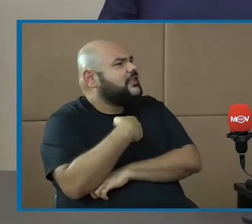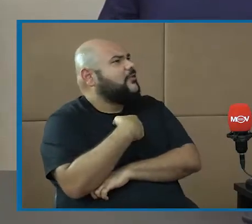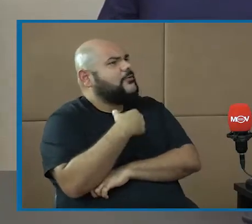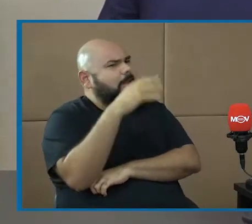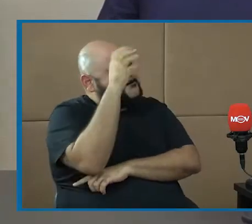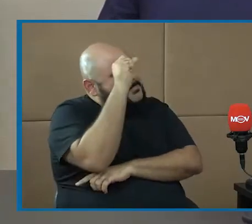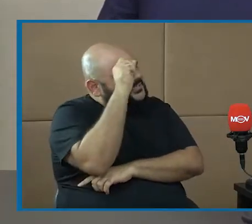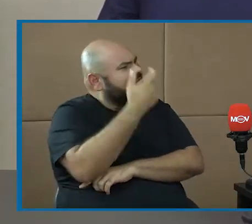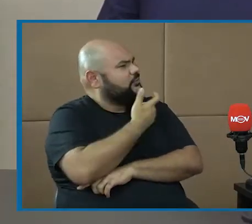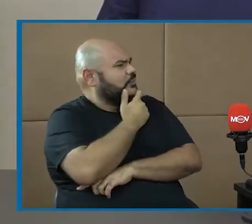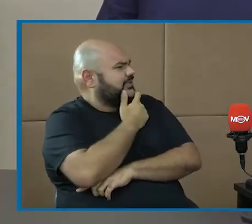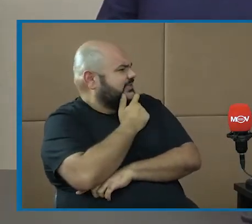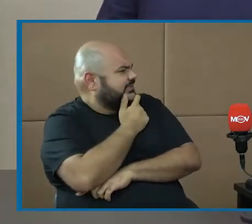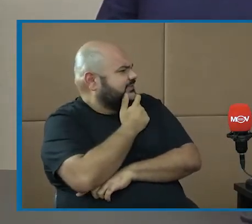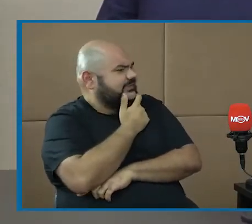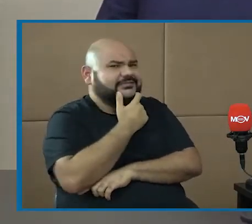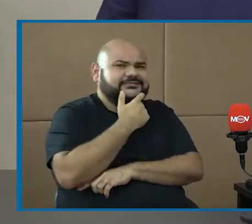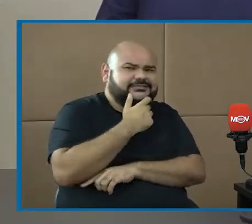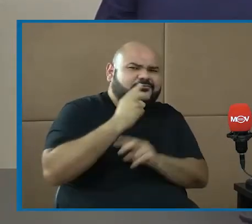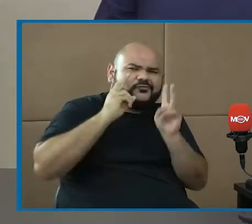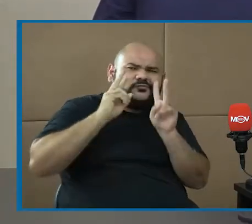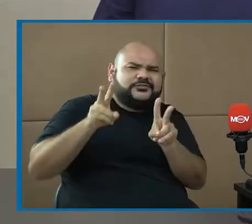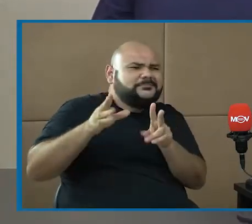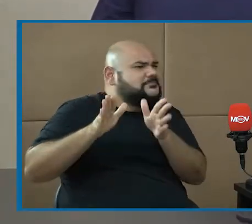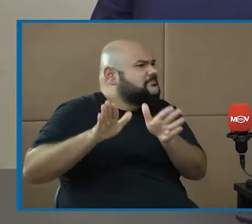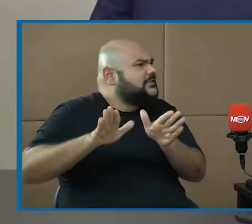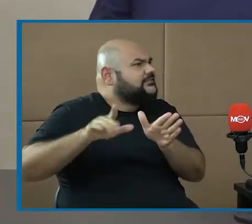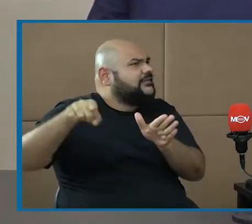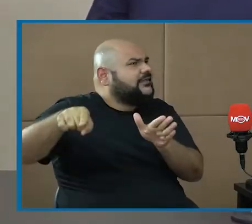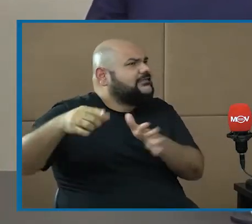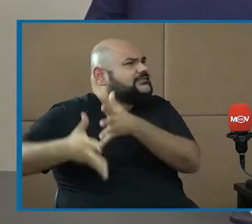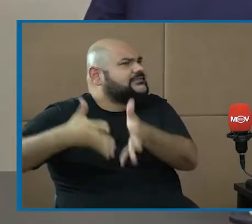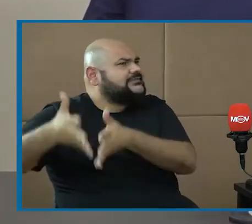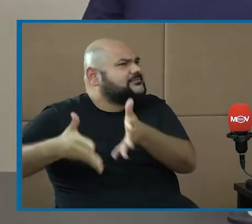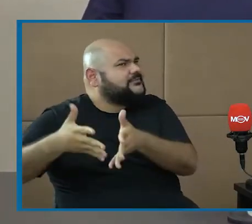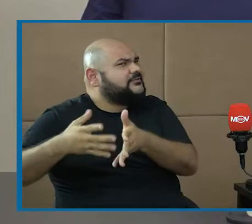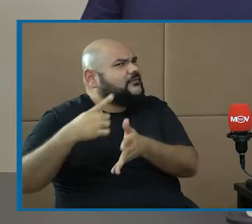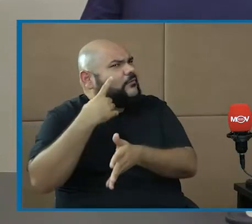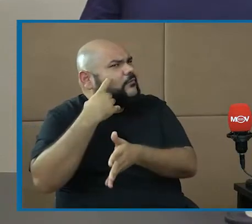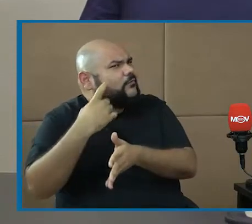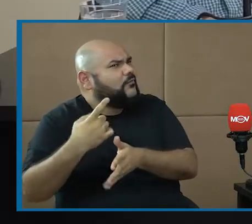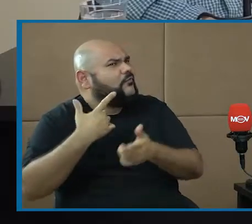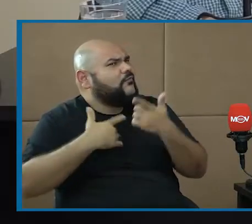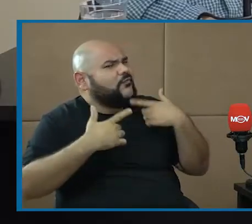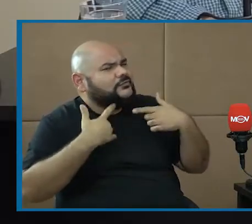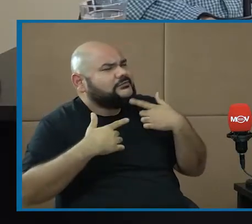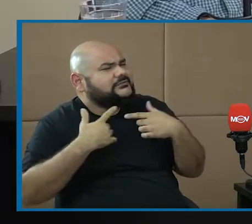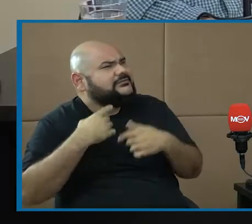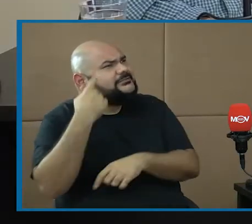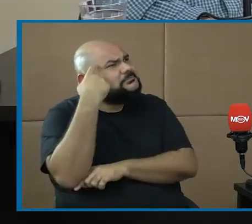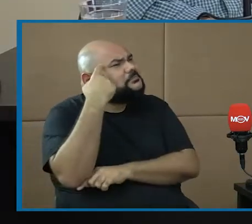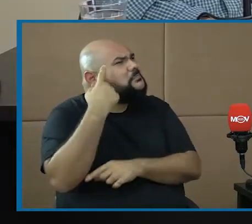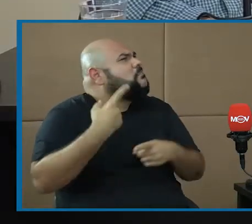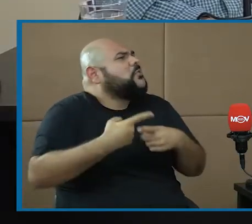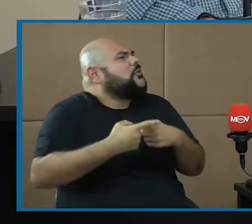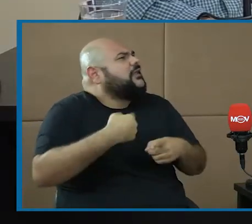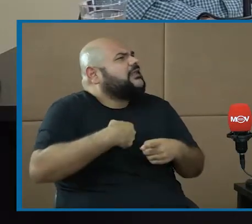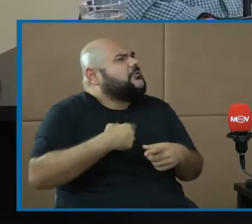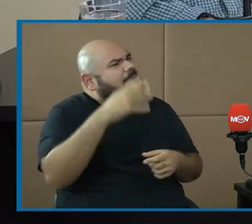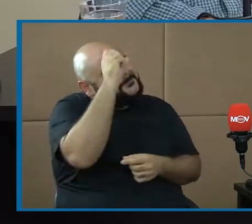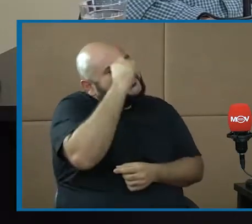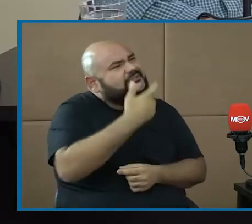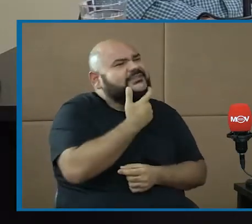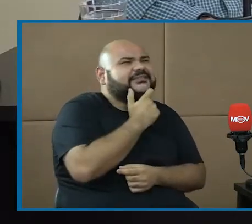escola e eu não aprendendo língua de sinais, por quê? Isso lá nos anos 90, né? E já tinha esse questionamento. Quando eu fui crescendo,